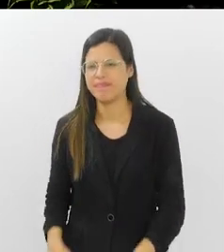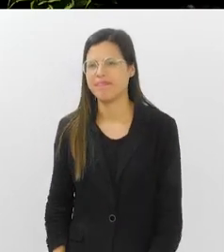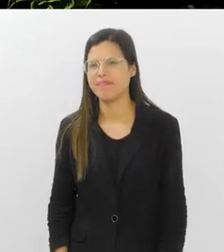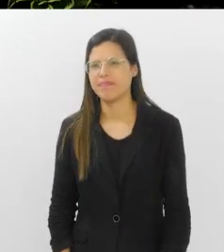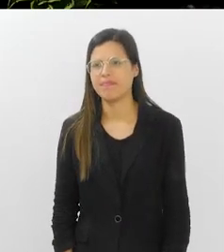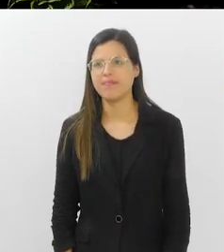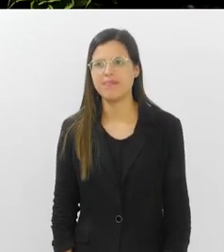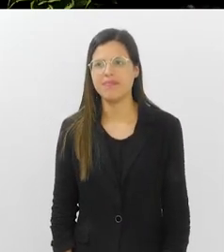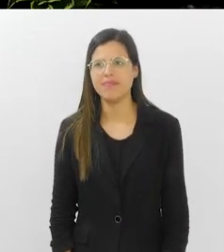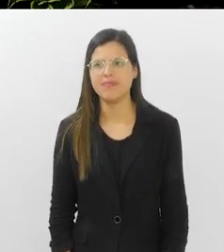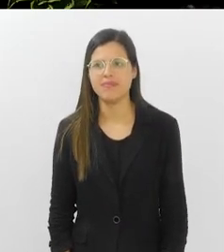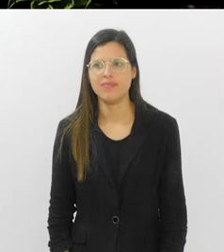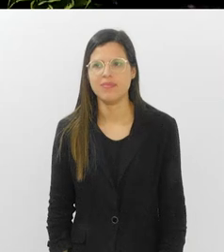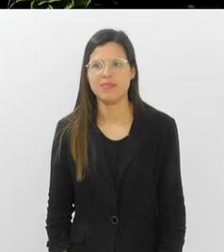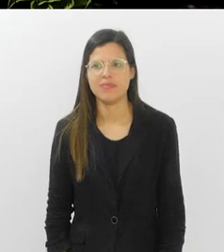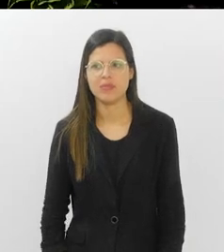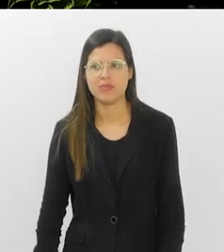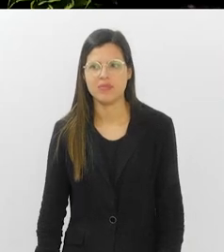um